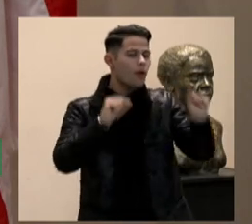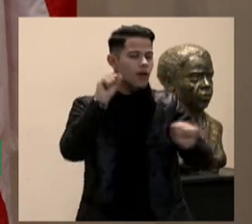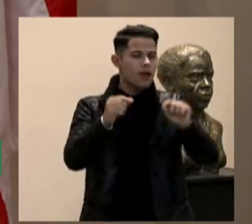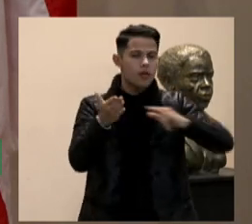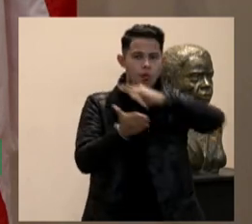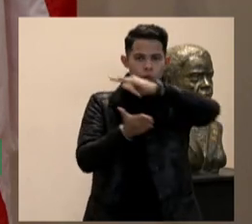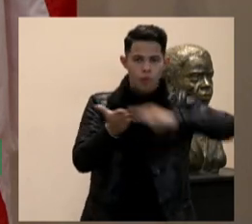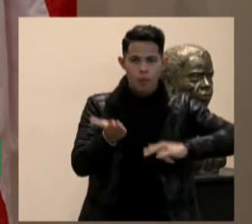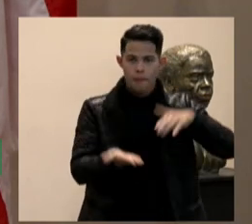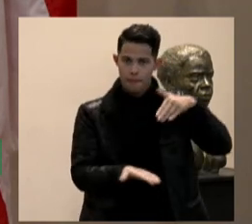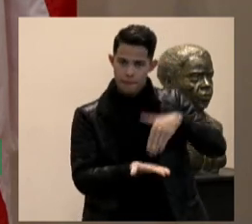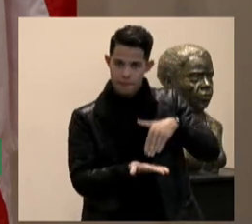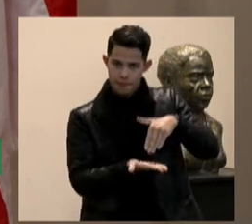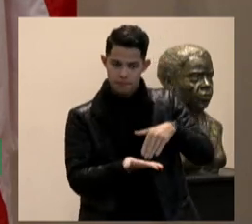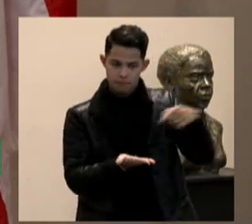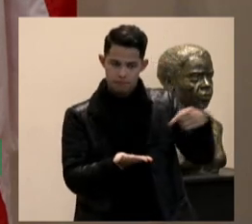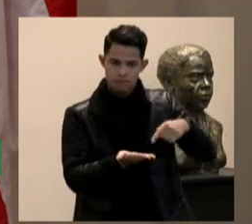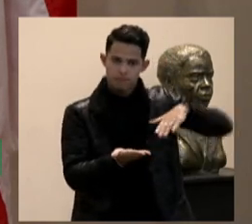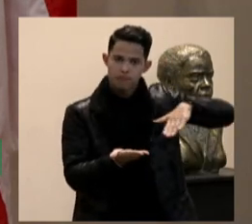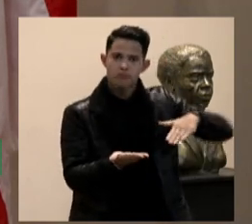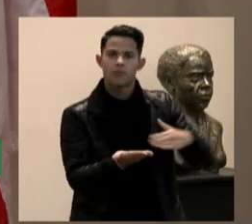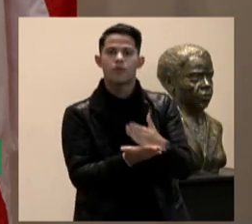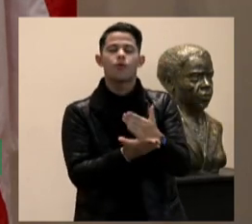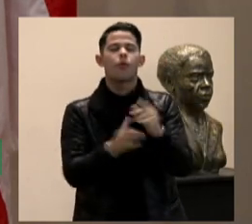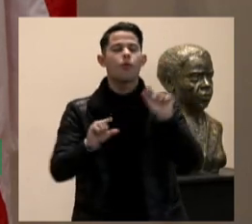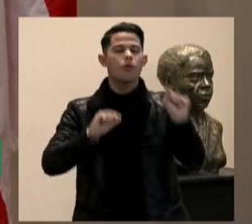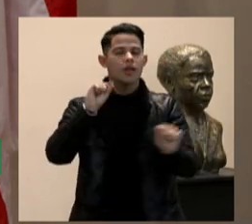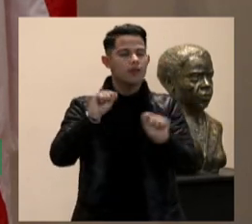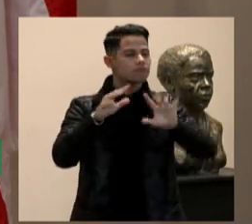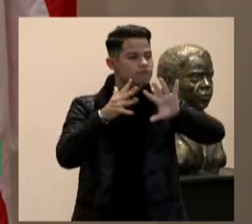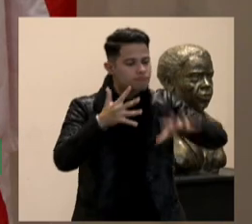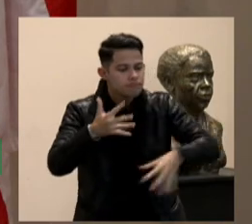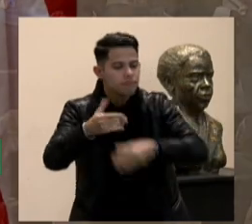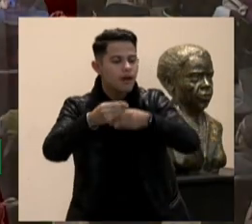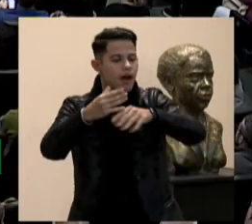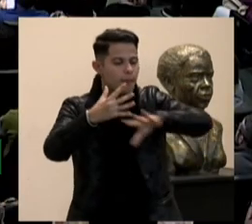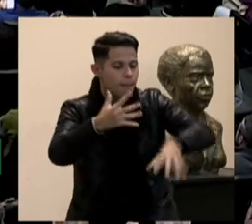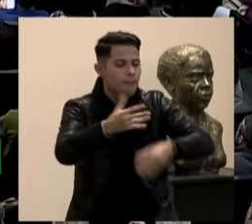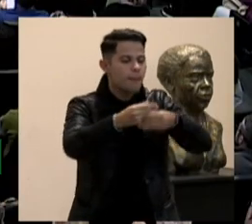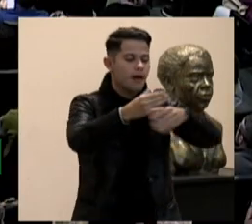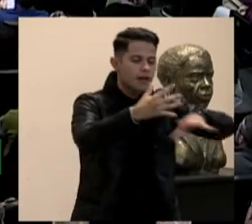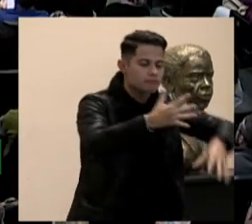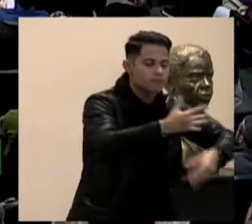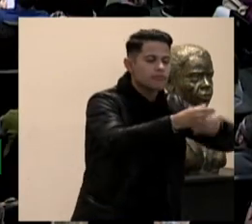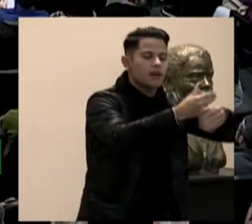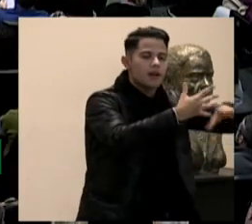que consolidou todas as contribuições que a gente teve aí